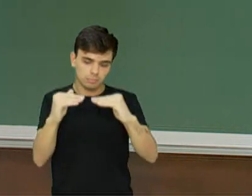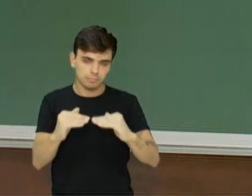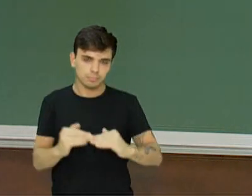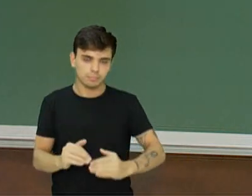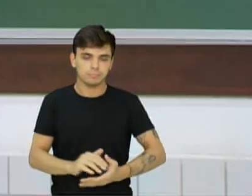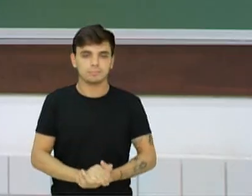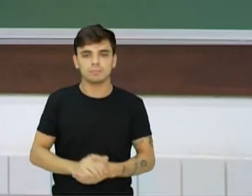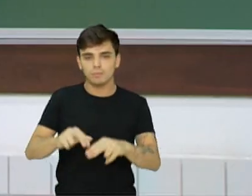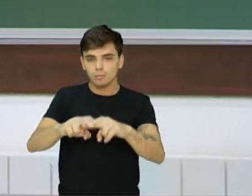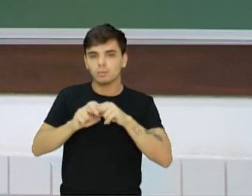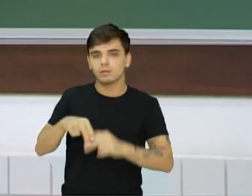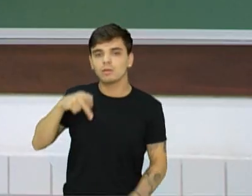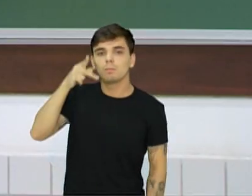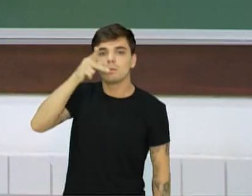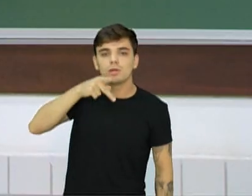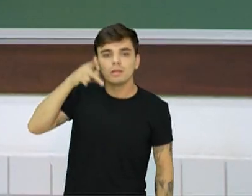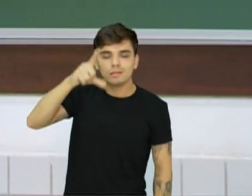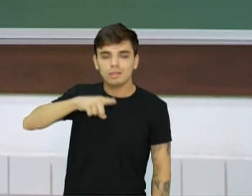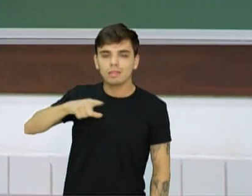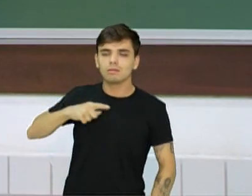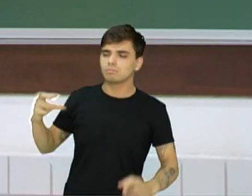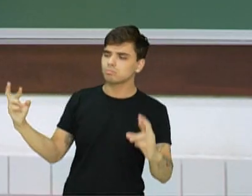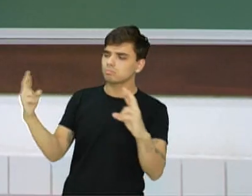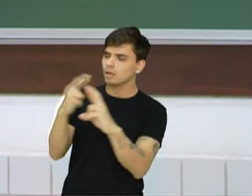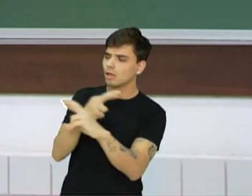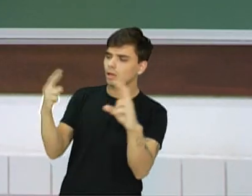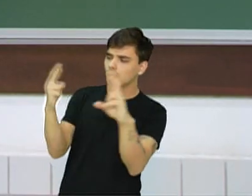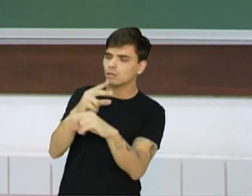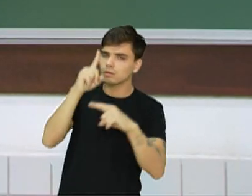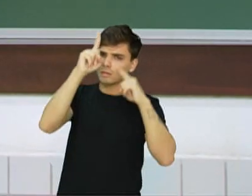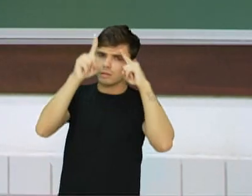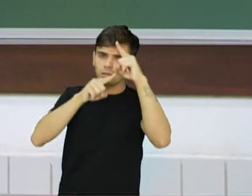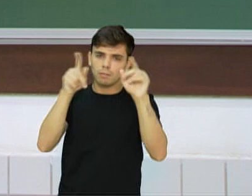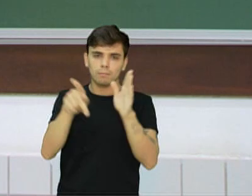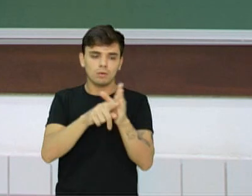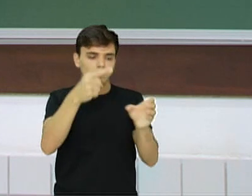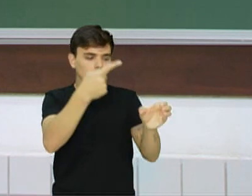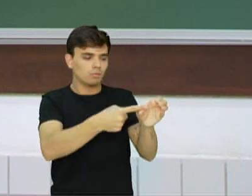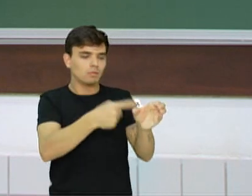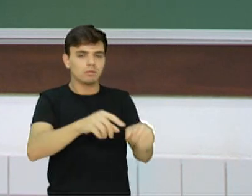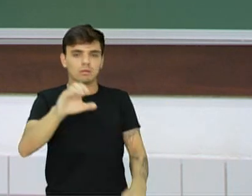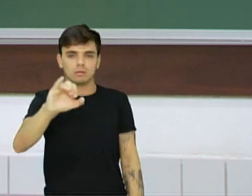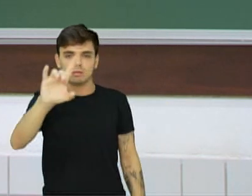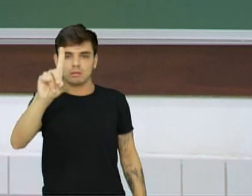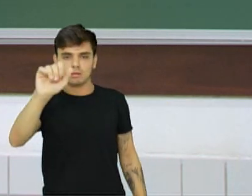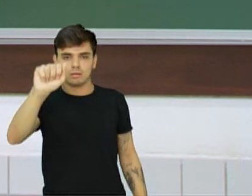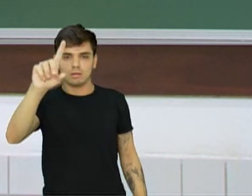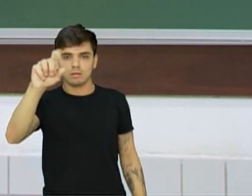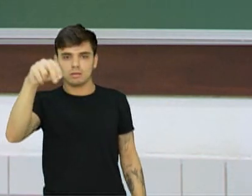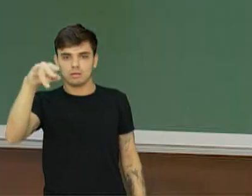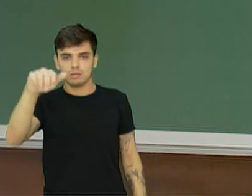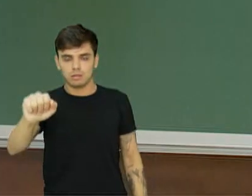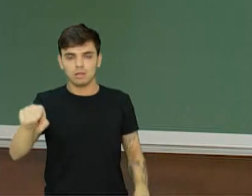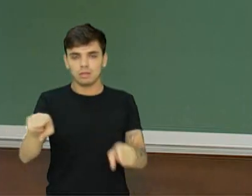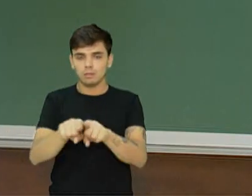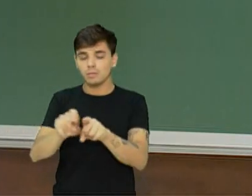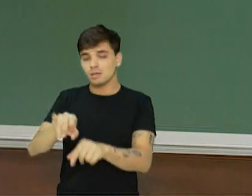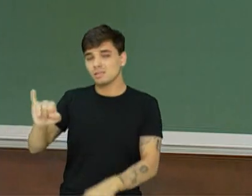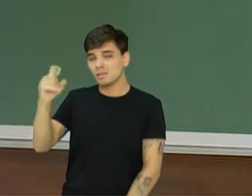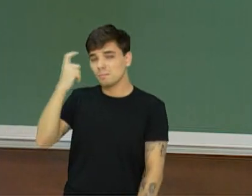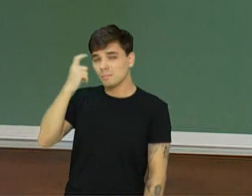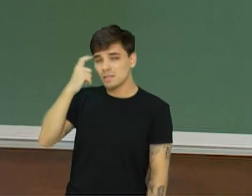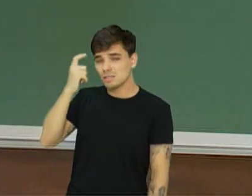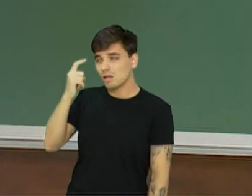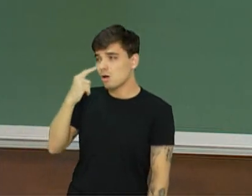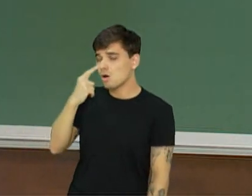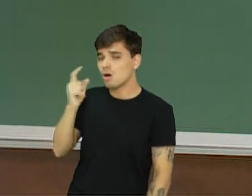Então, a política tem muita relação também com a ideia de cidadania. Por quê? Porque se a gente pensar também na